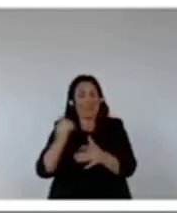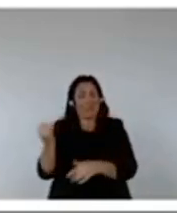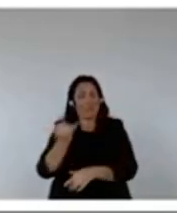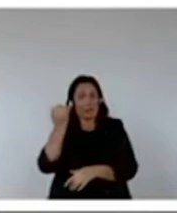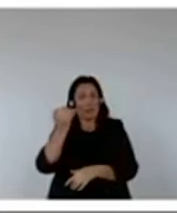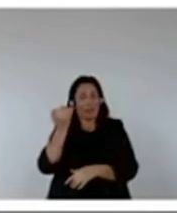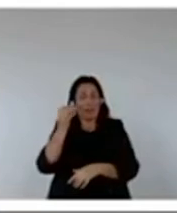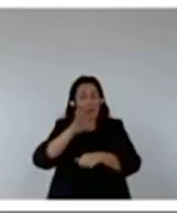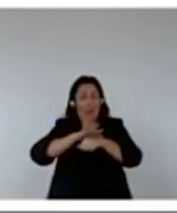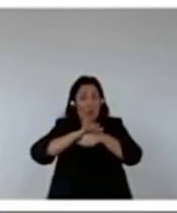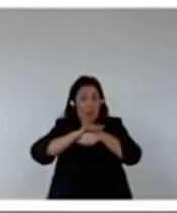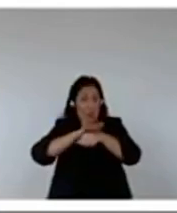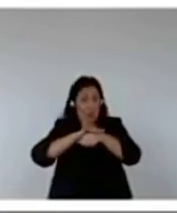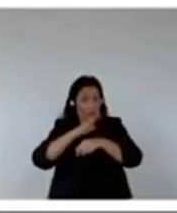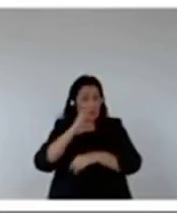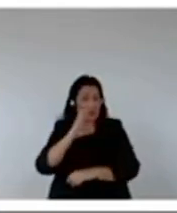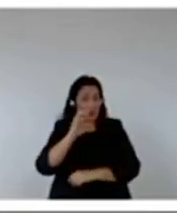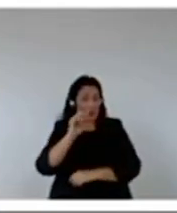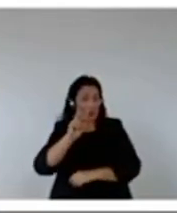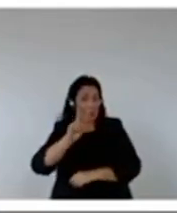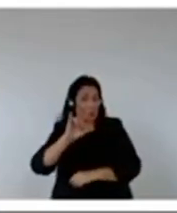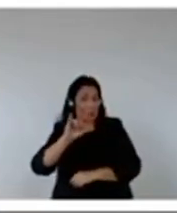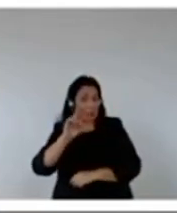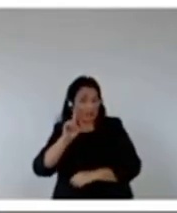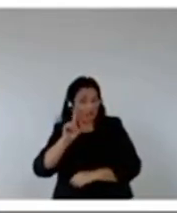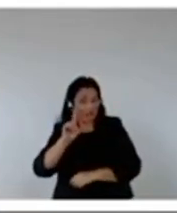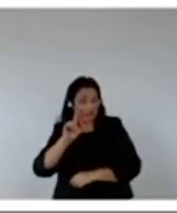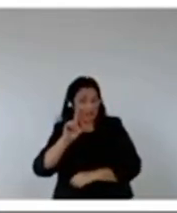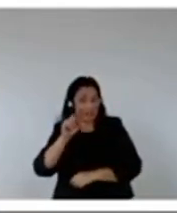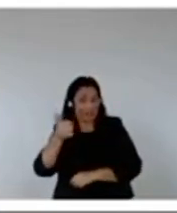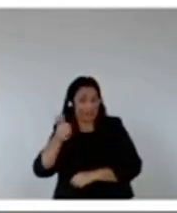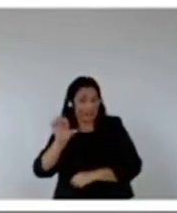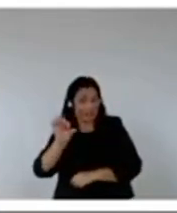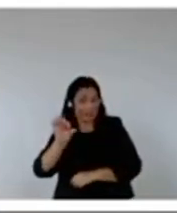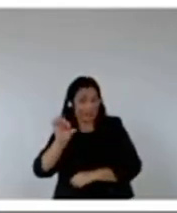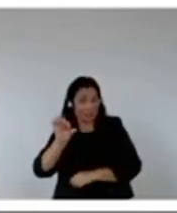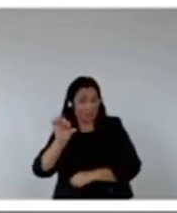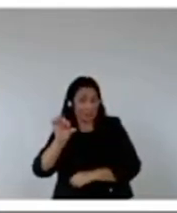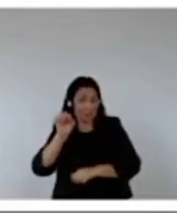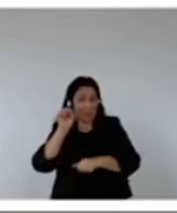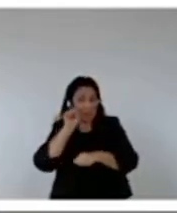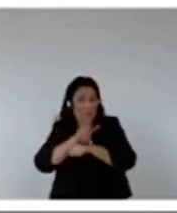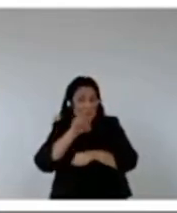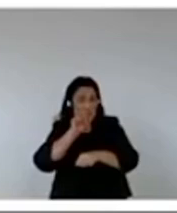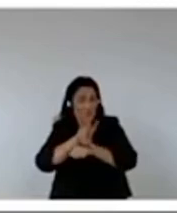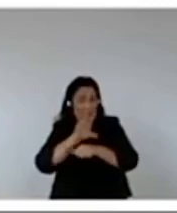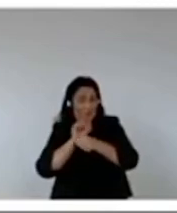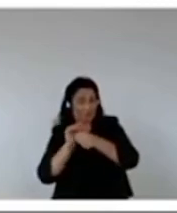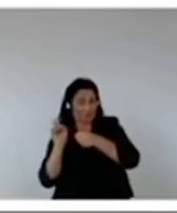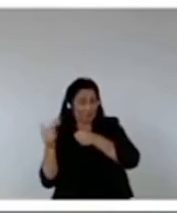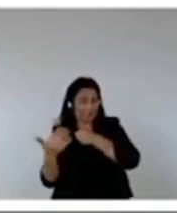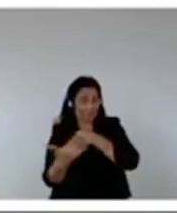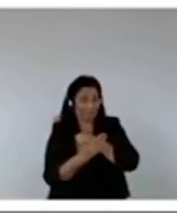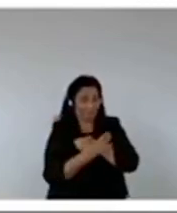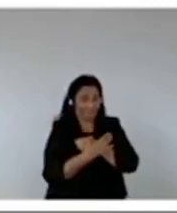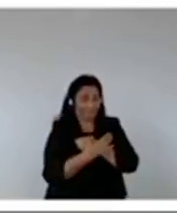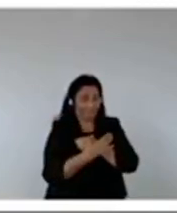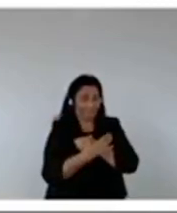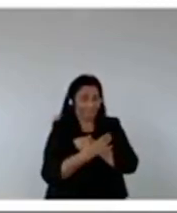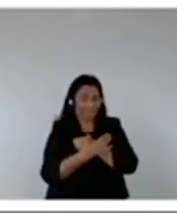que é a doença causada pelo coronavírus, ela escolheu a sua